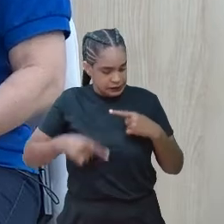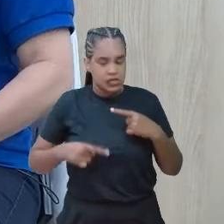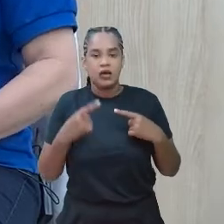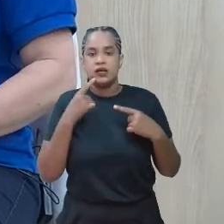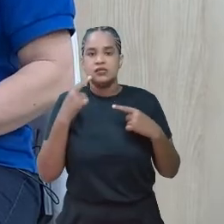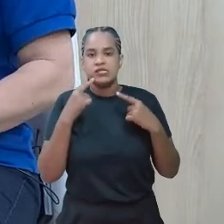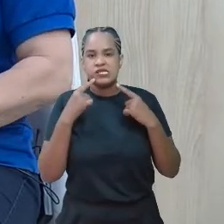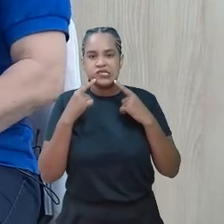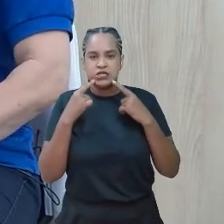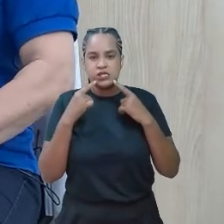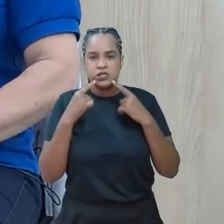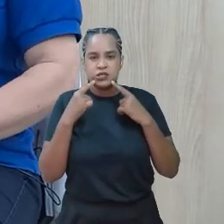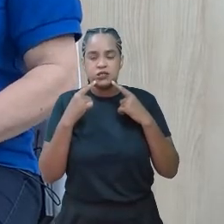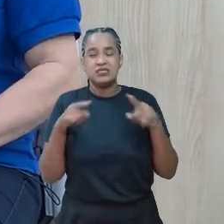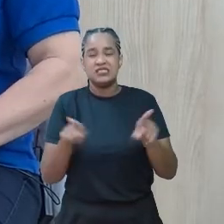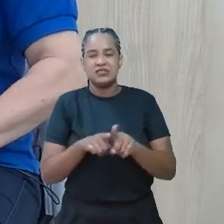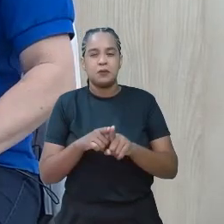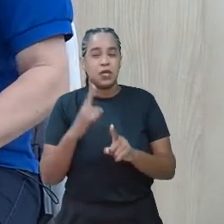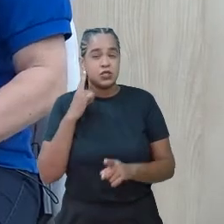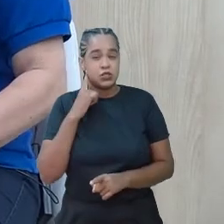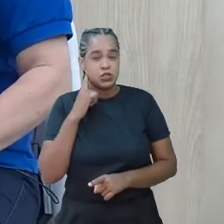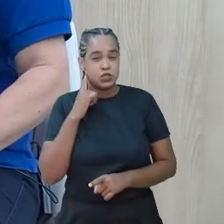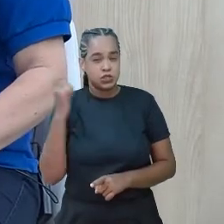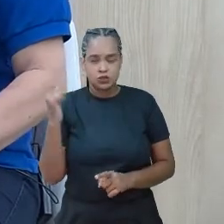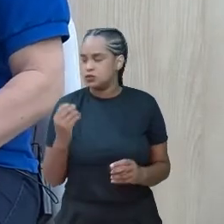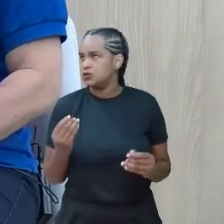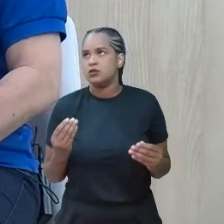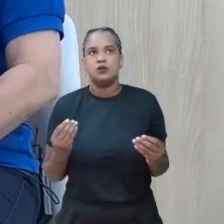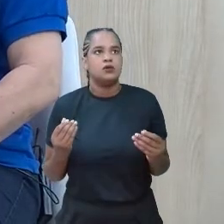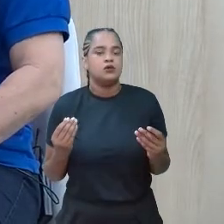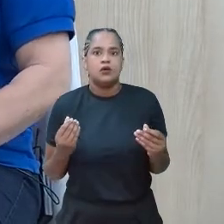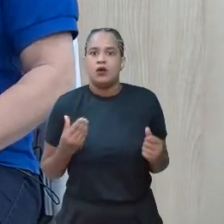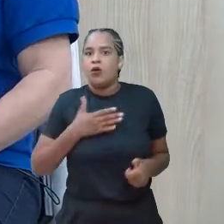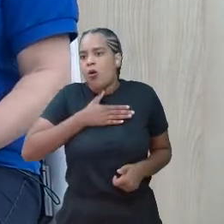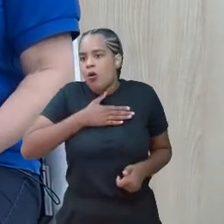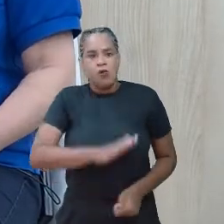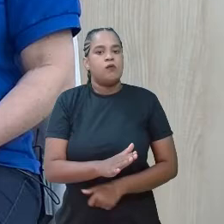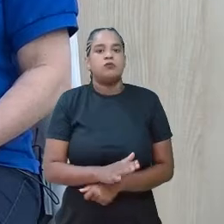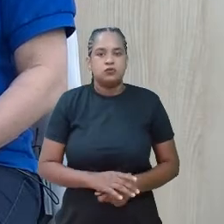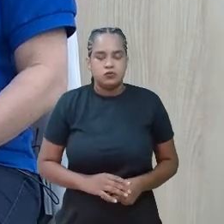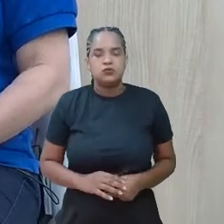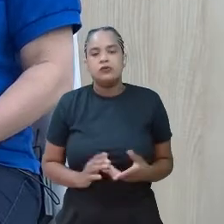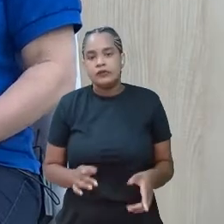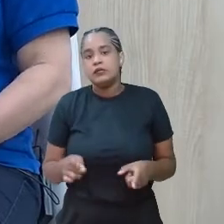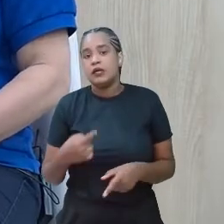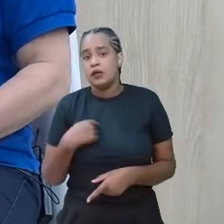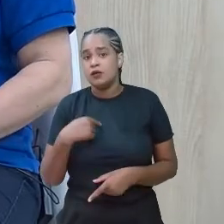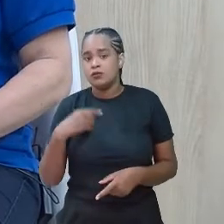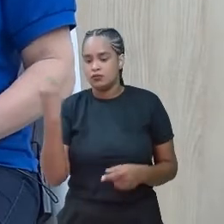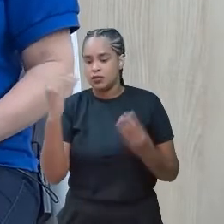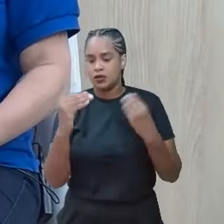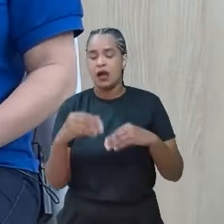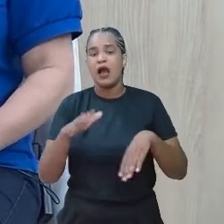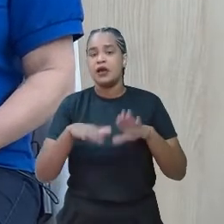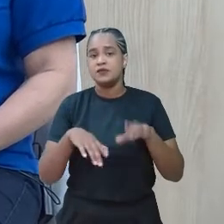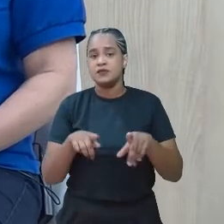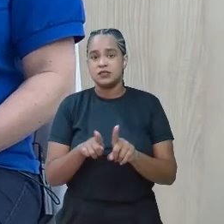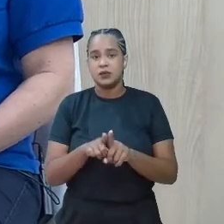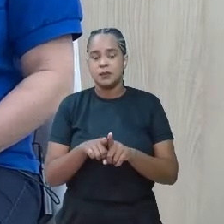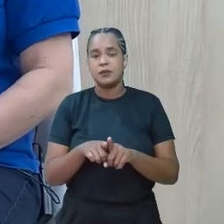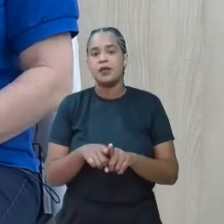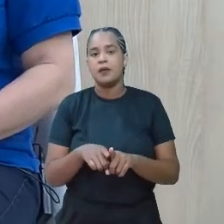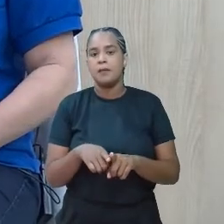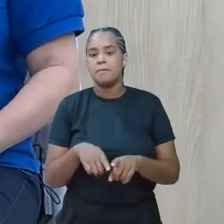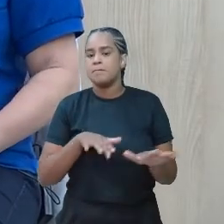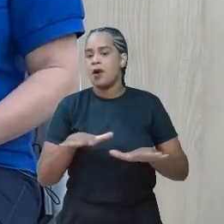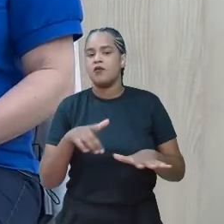dentes. Maíria disse que esse ranger dos dentes ela odeia. E eu botei aqui assim que às vezes é um movimento involuntário,